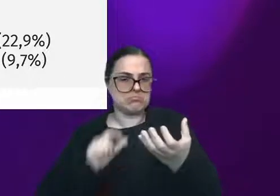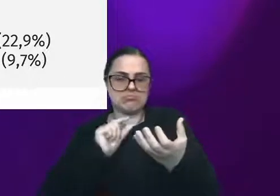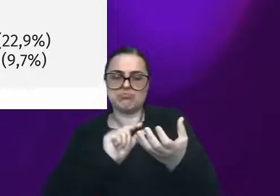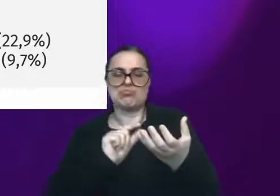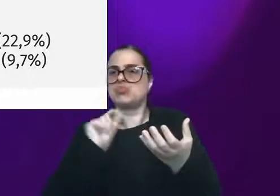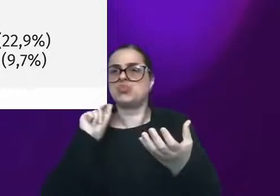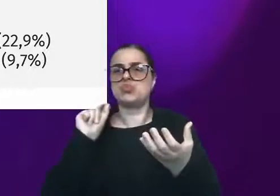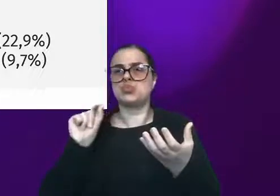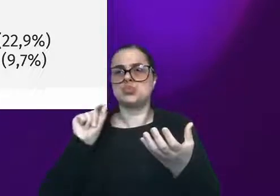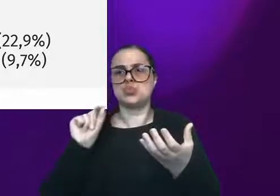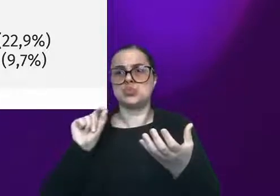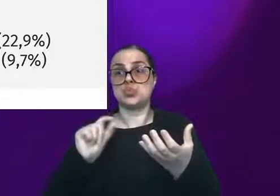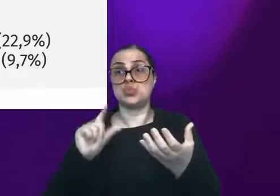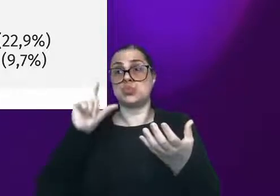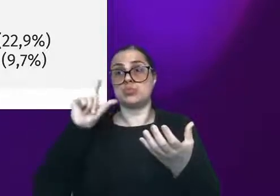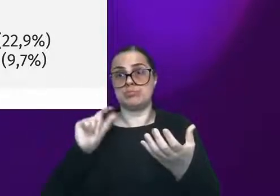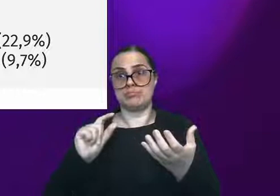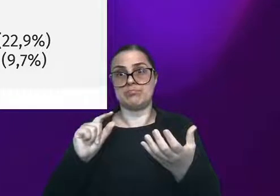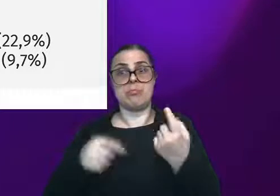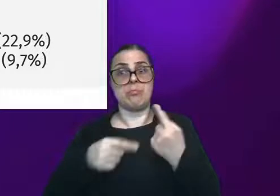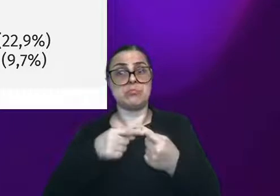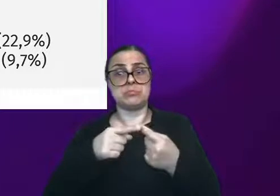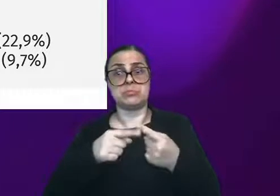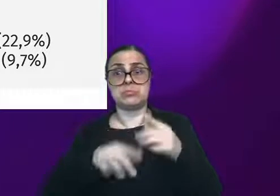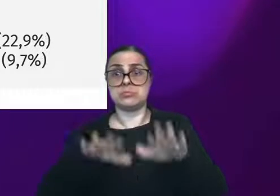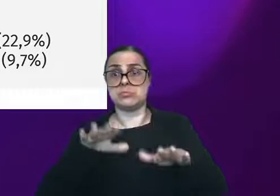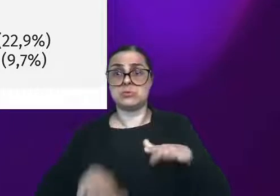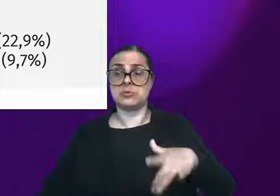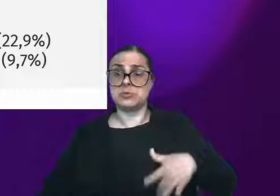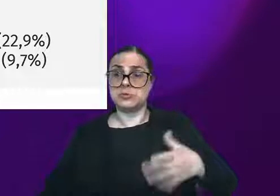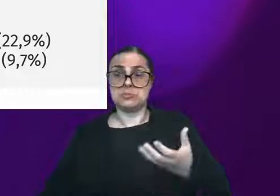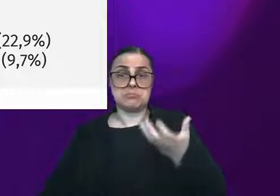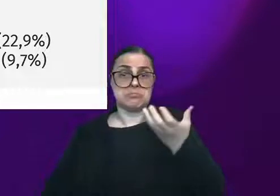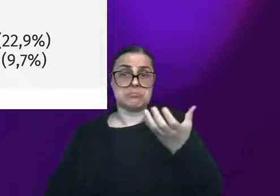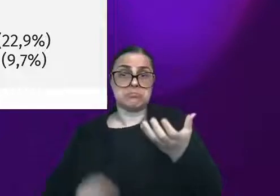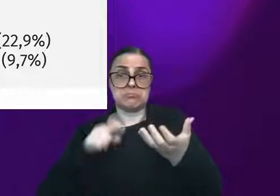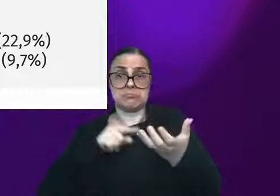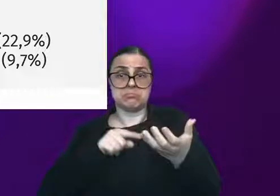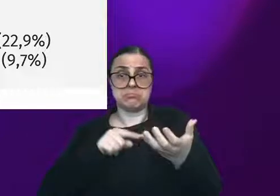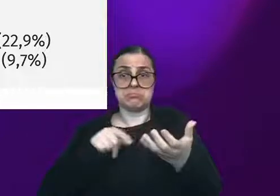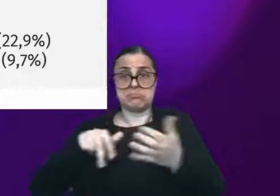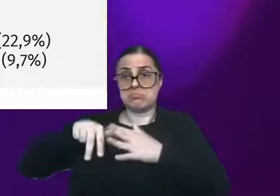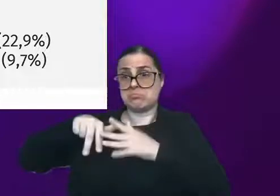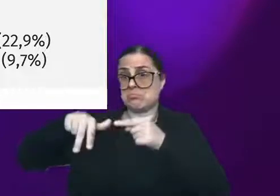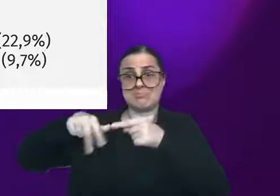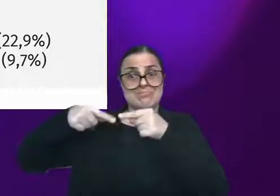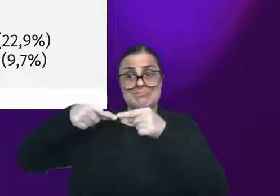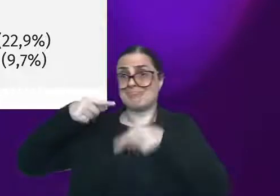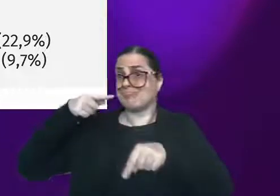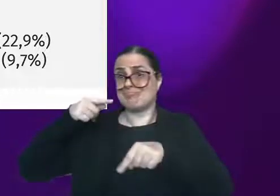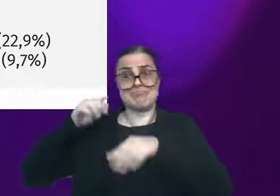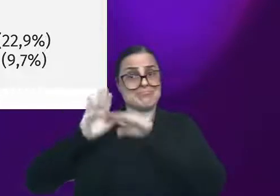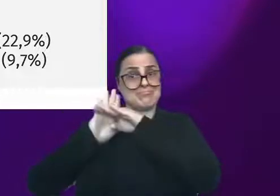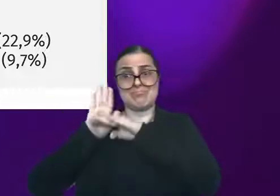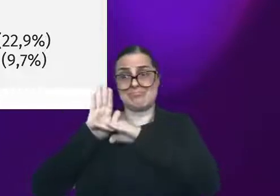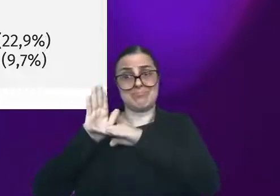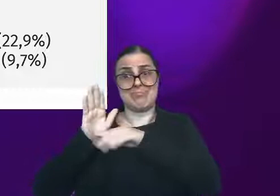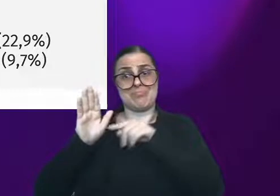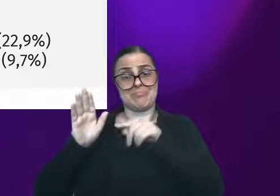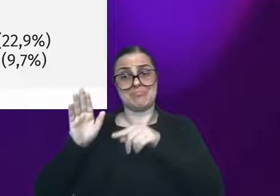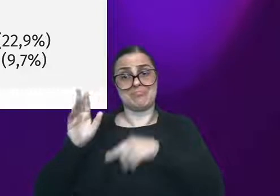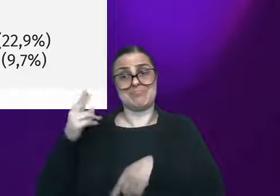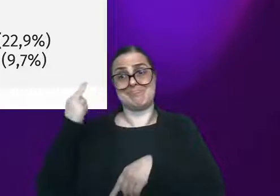exatamente não utilizar órgãos em pacientes que têm um padrão fora de critério, e muitas vezes a gente